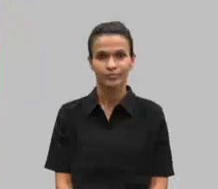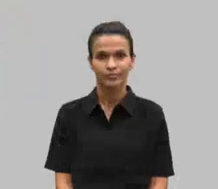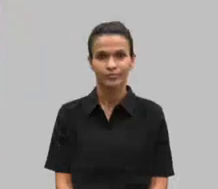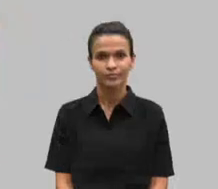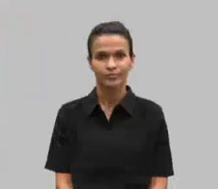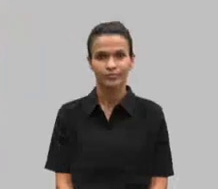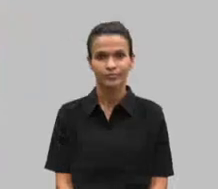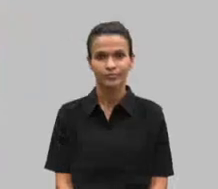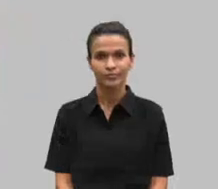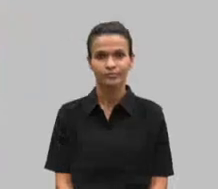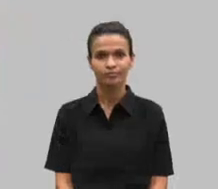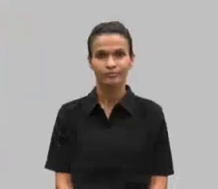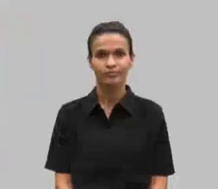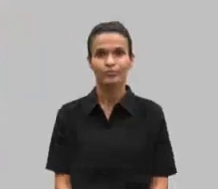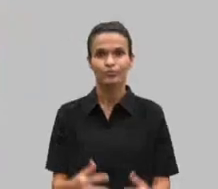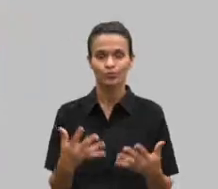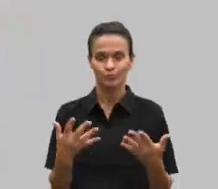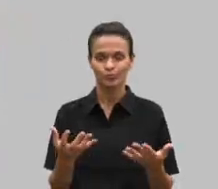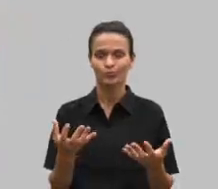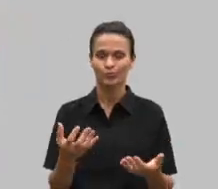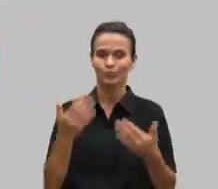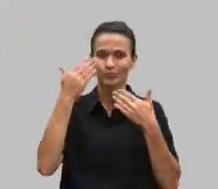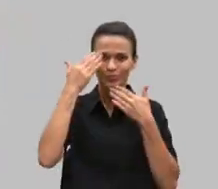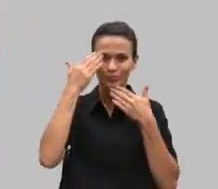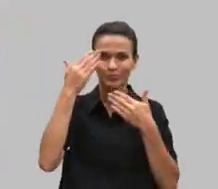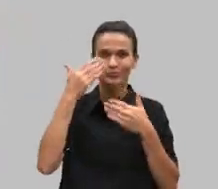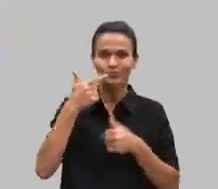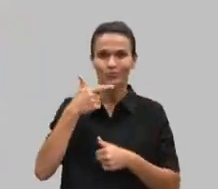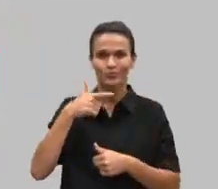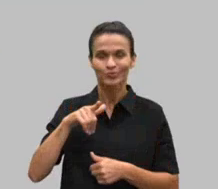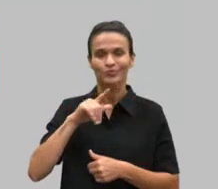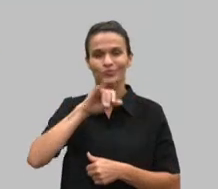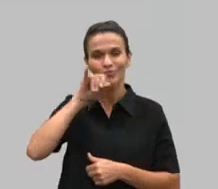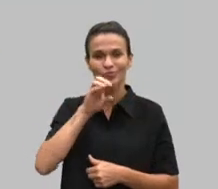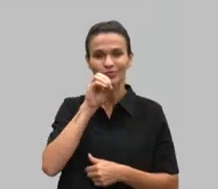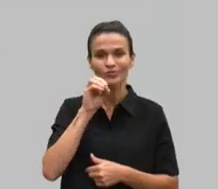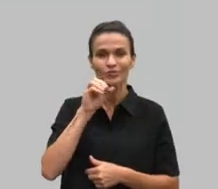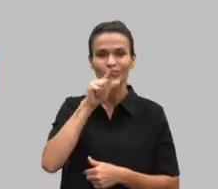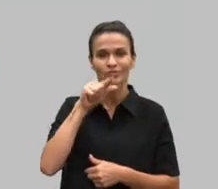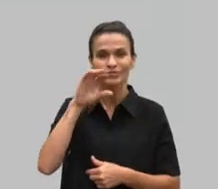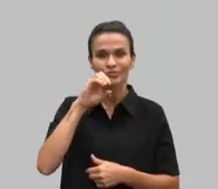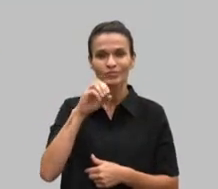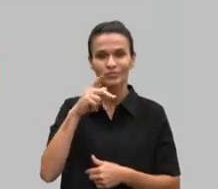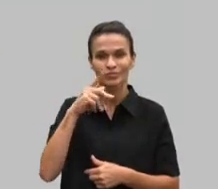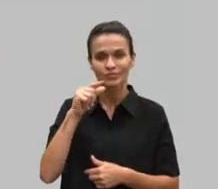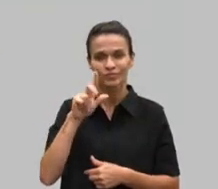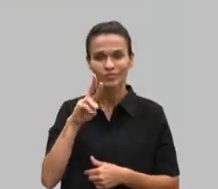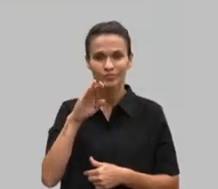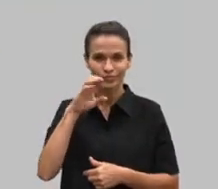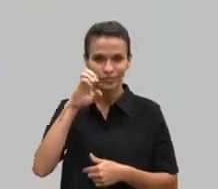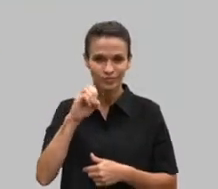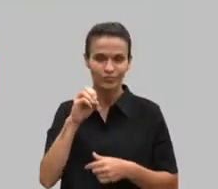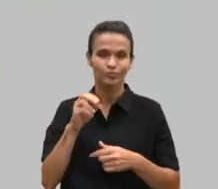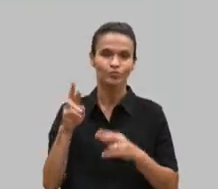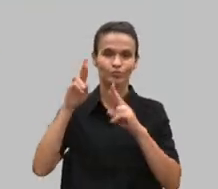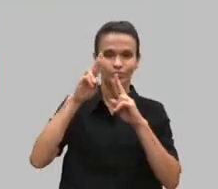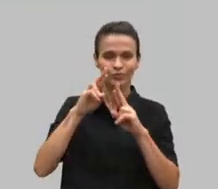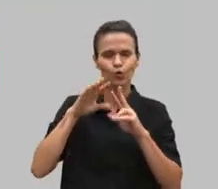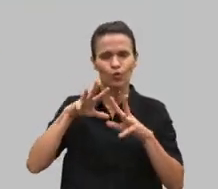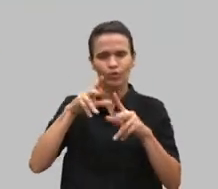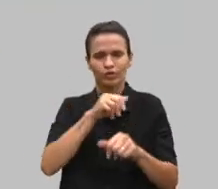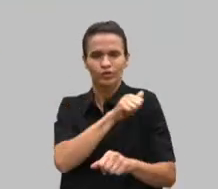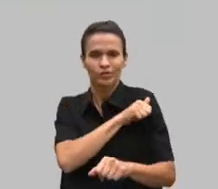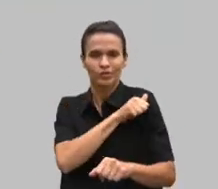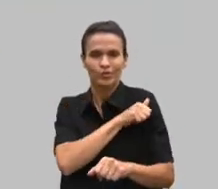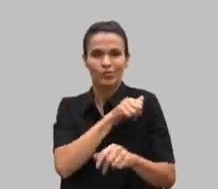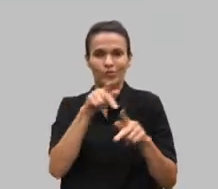dessa forma eu agradeço mais uma vez João Paulo representando todos os nossos alunos Professor Dani representando aqui